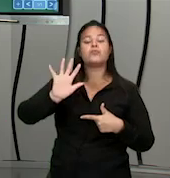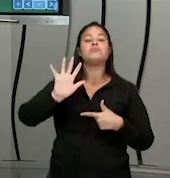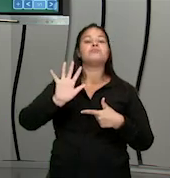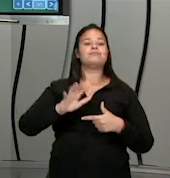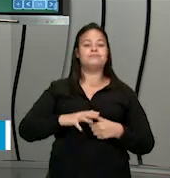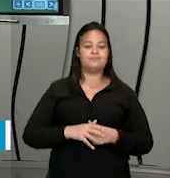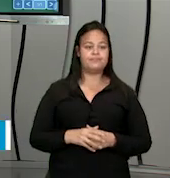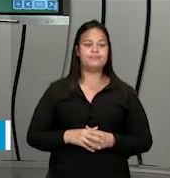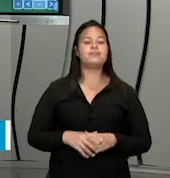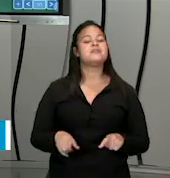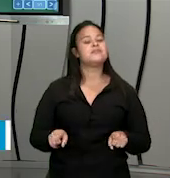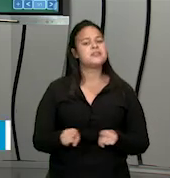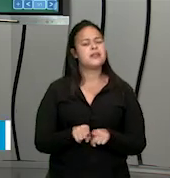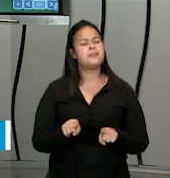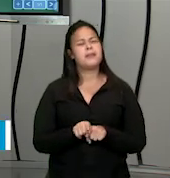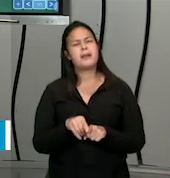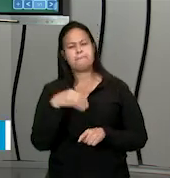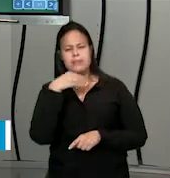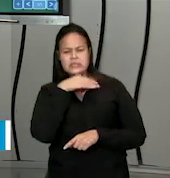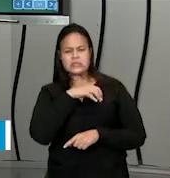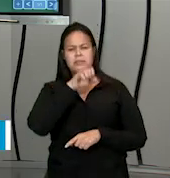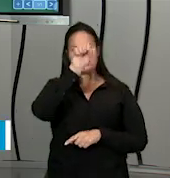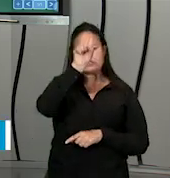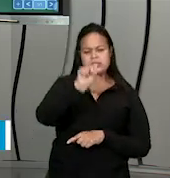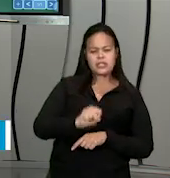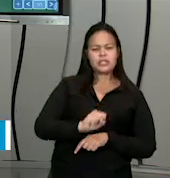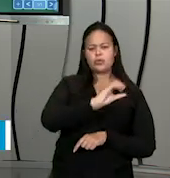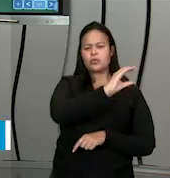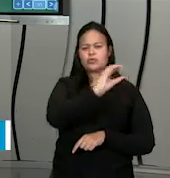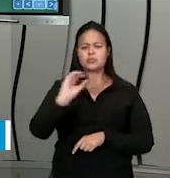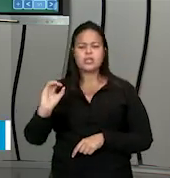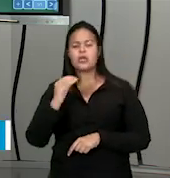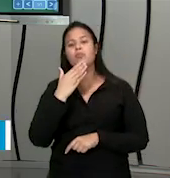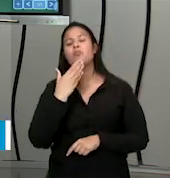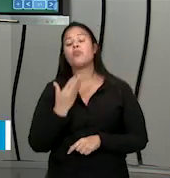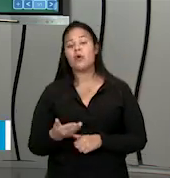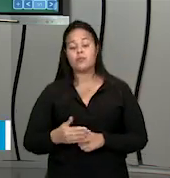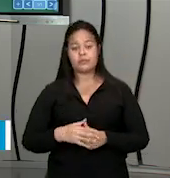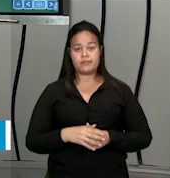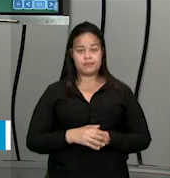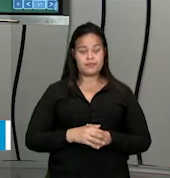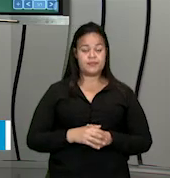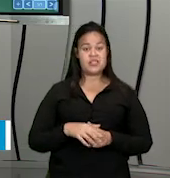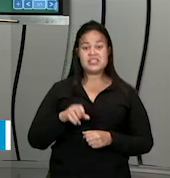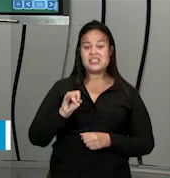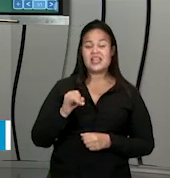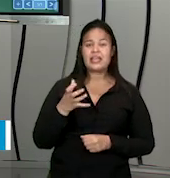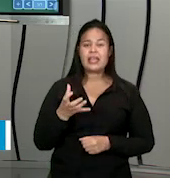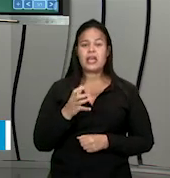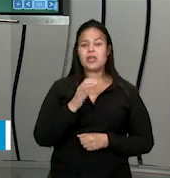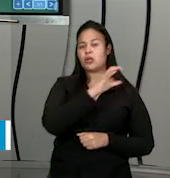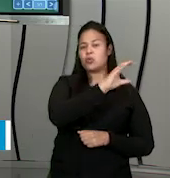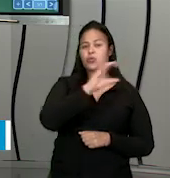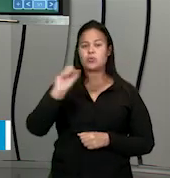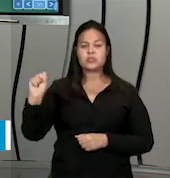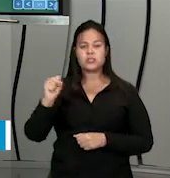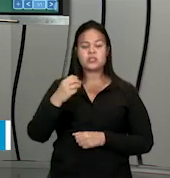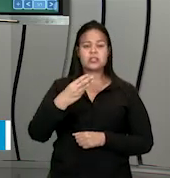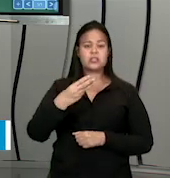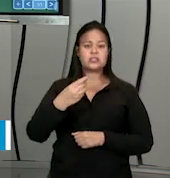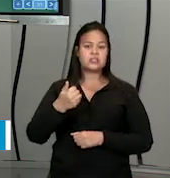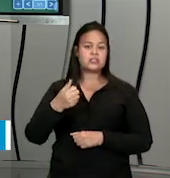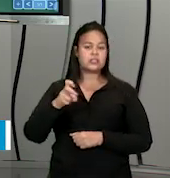você consegue olhar se é seno ou se é cosseno. Só um último exemplo, por exemplo, se eu quero o cosseno de